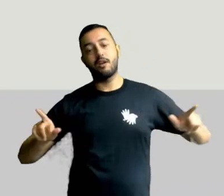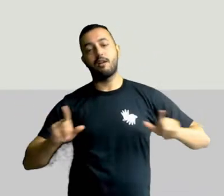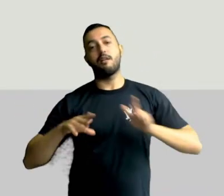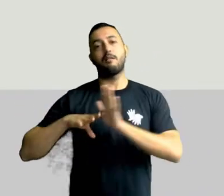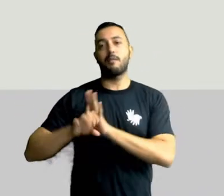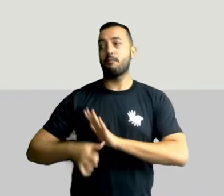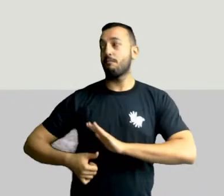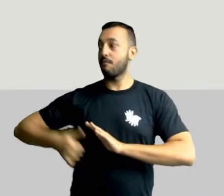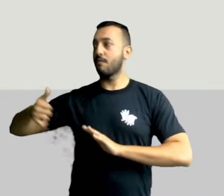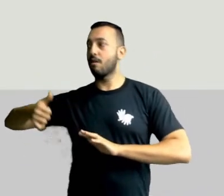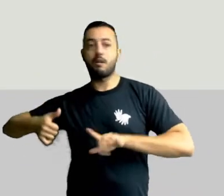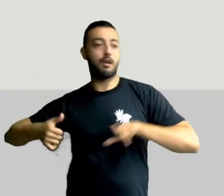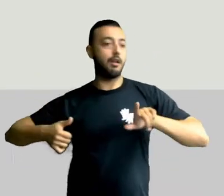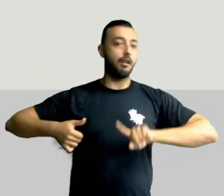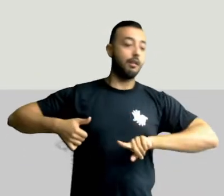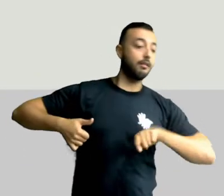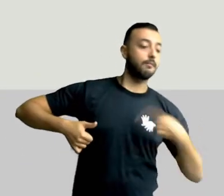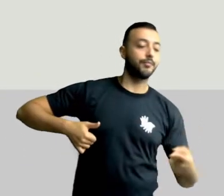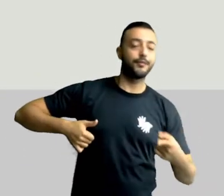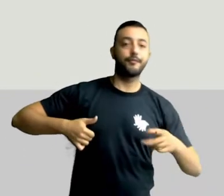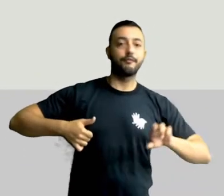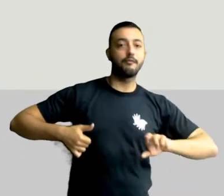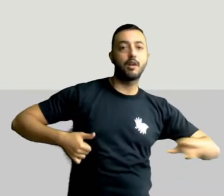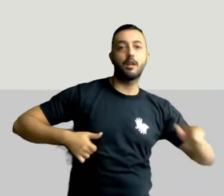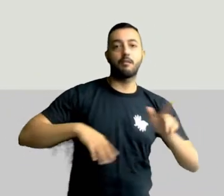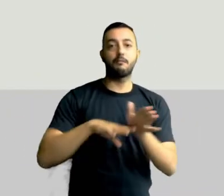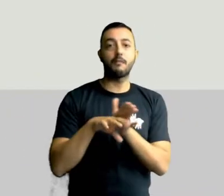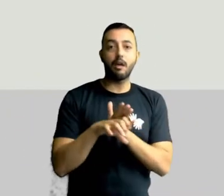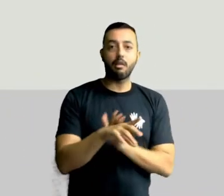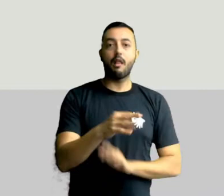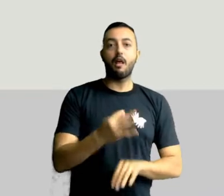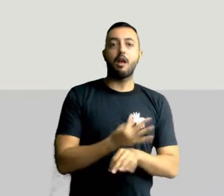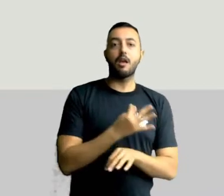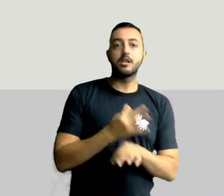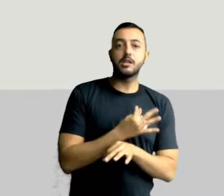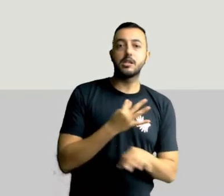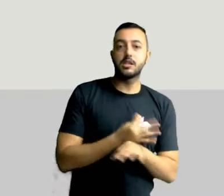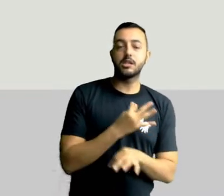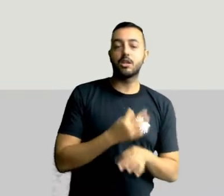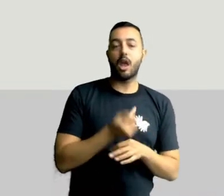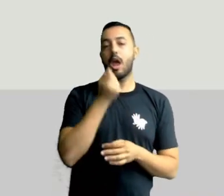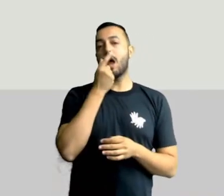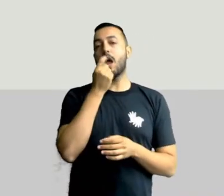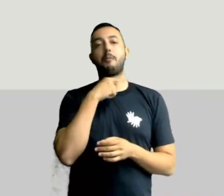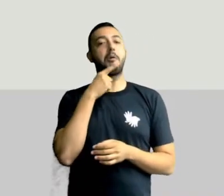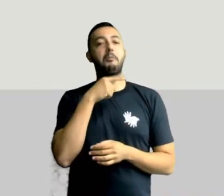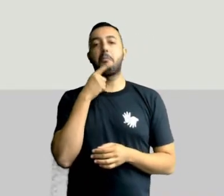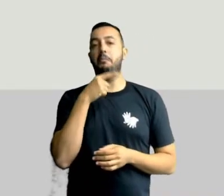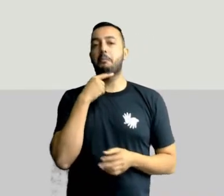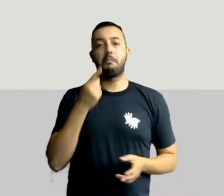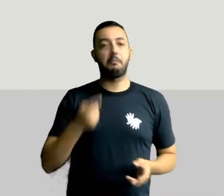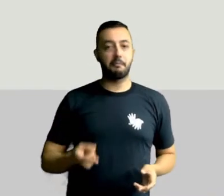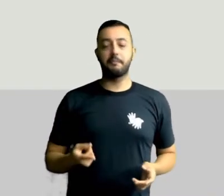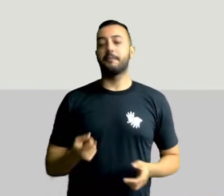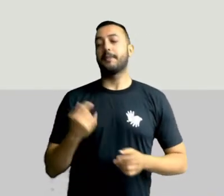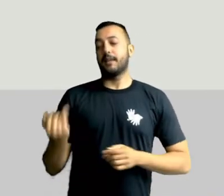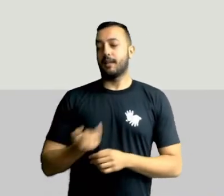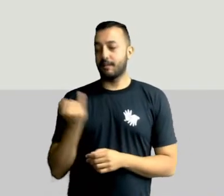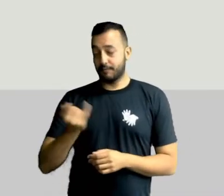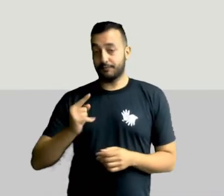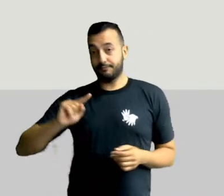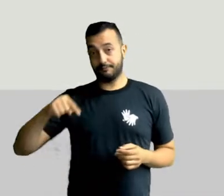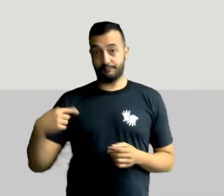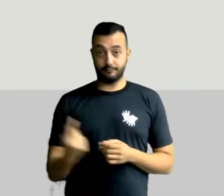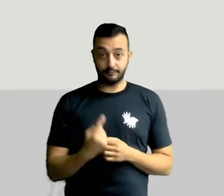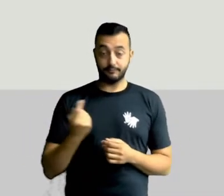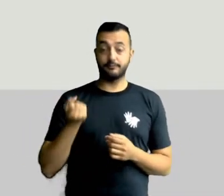Essa bactéria nova pode ser resistente a medicamentos. Por isso é importante que nós,